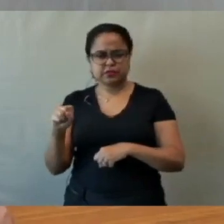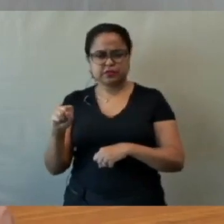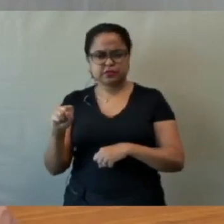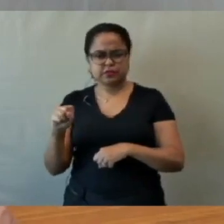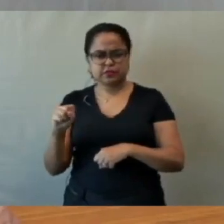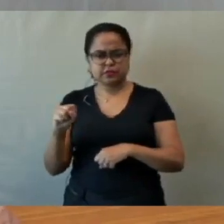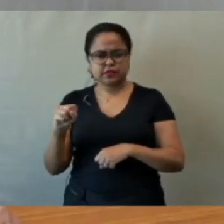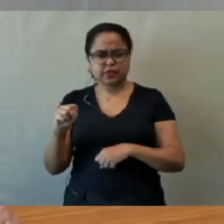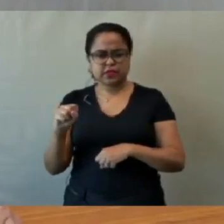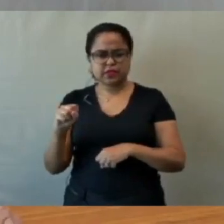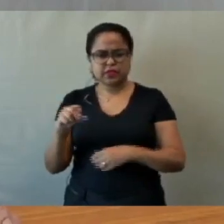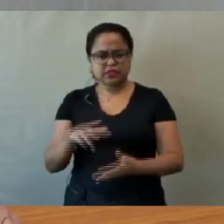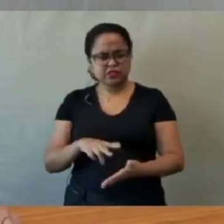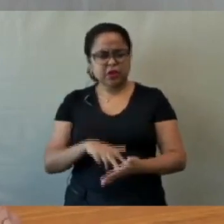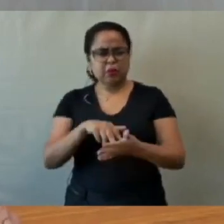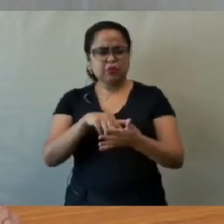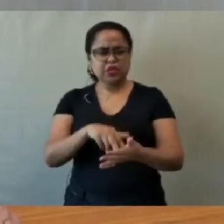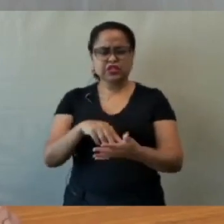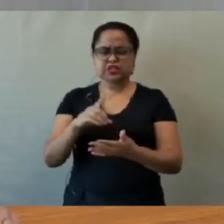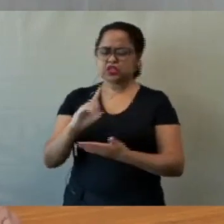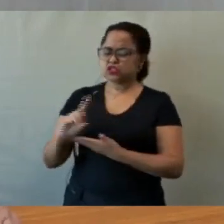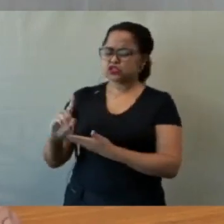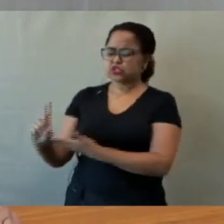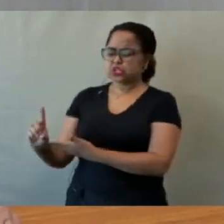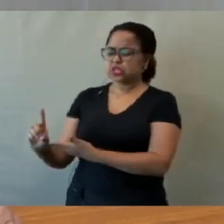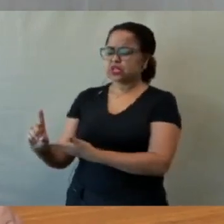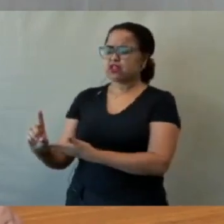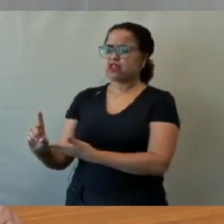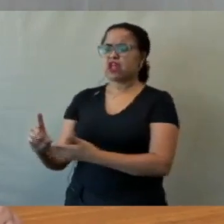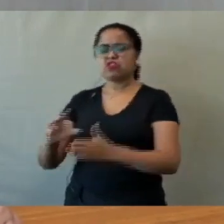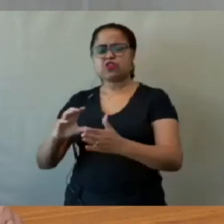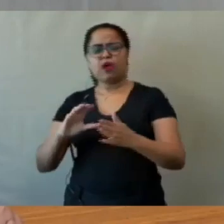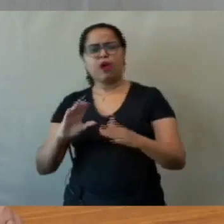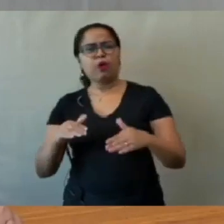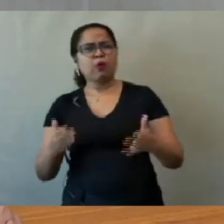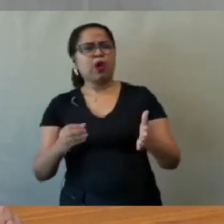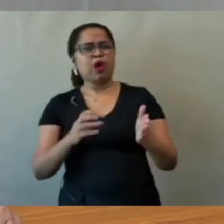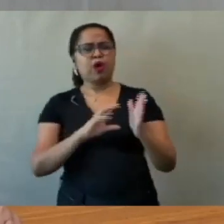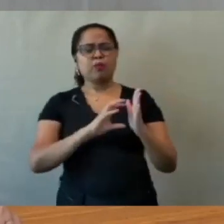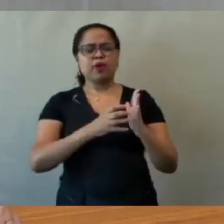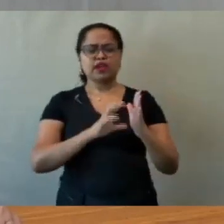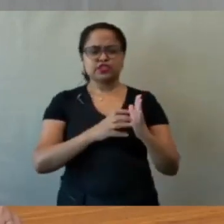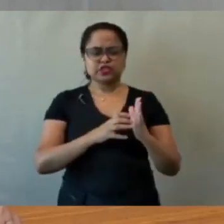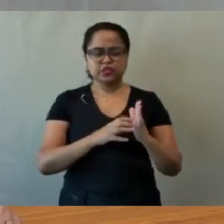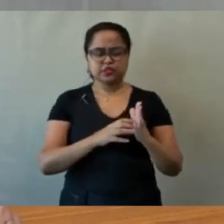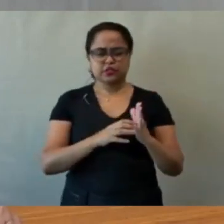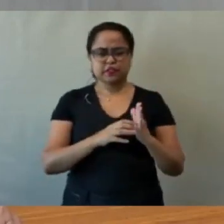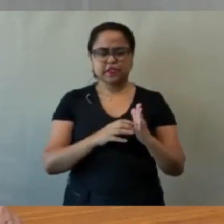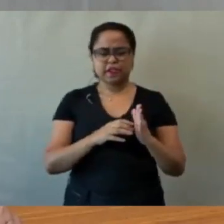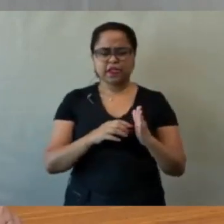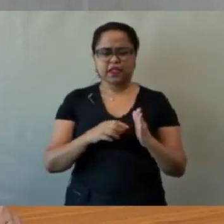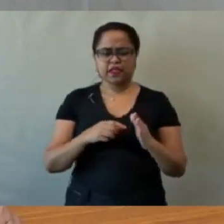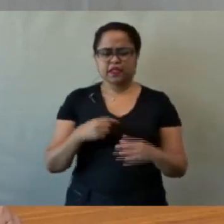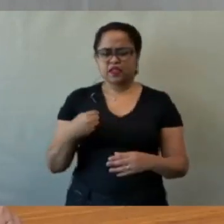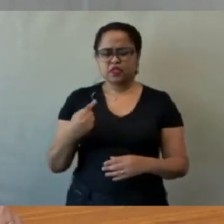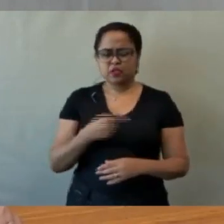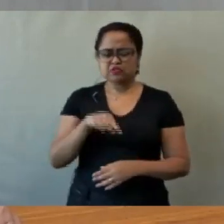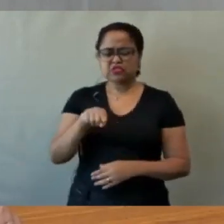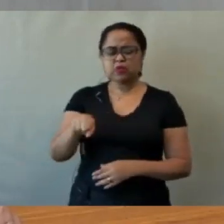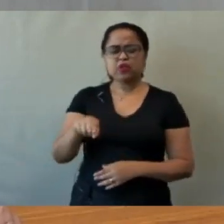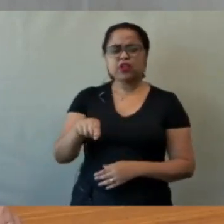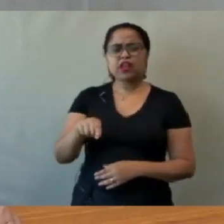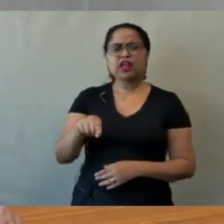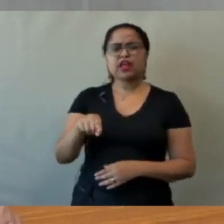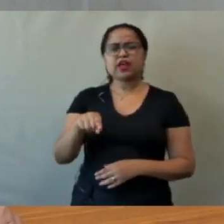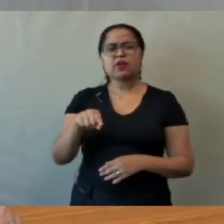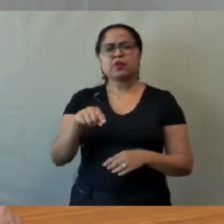Até fala de onde que é e qual partido e tudo. E a gente não está lá para saber quem que é direita e quem que é de esquerda.